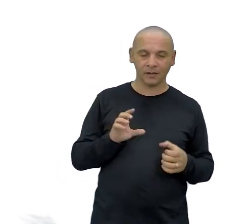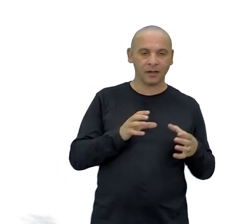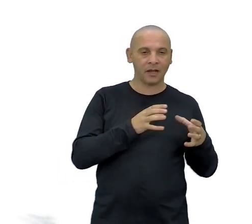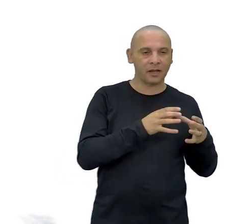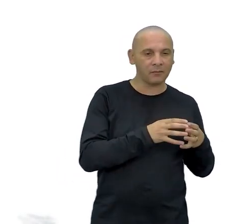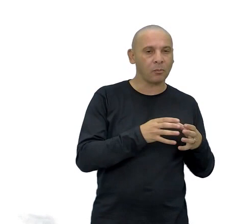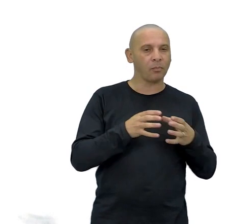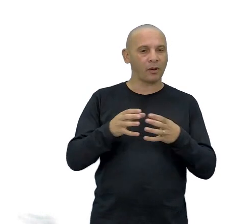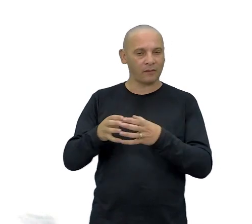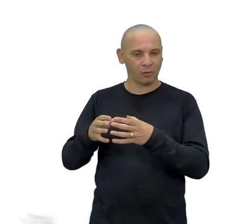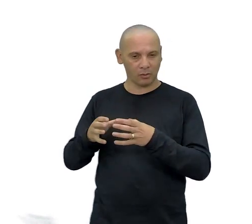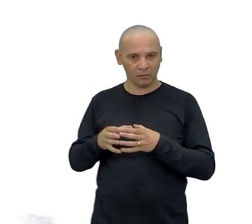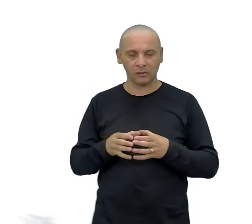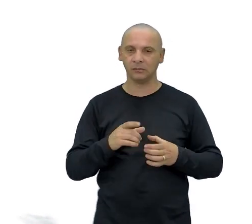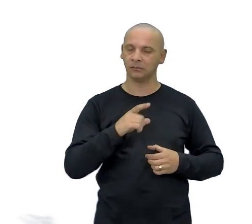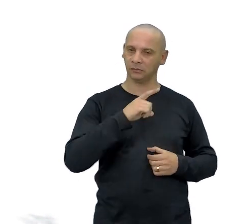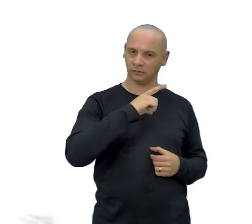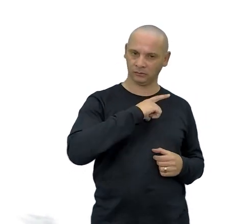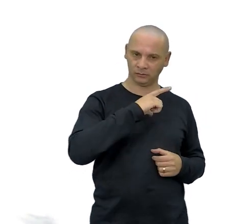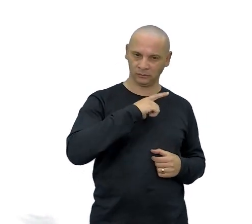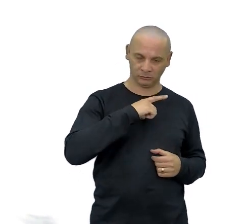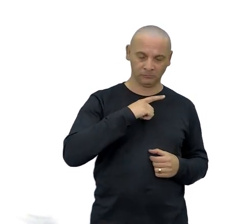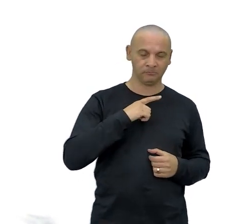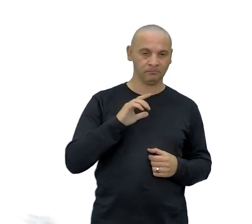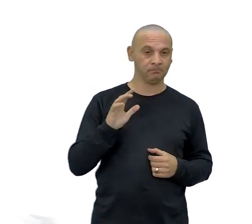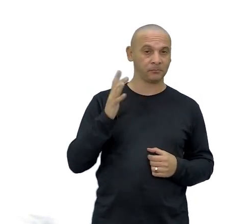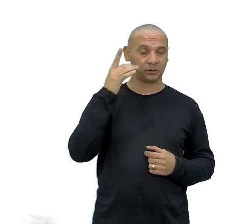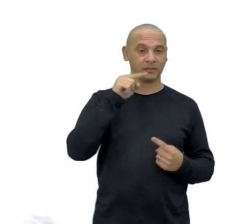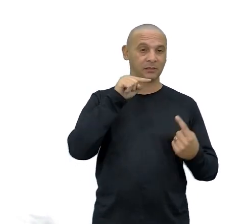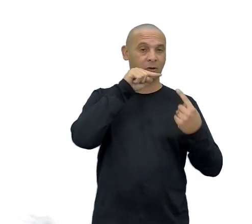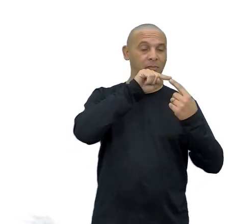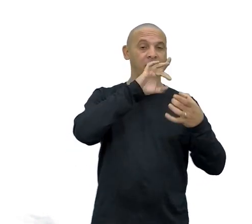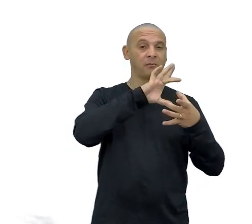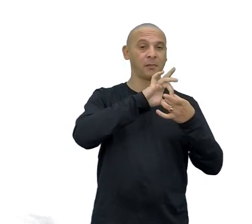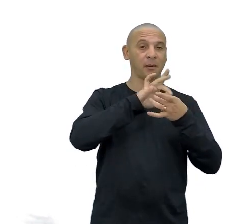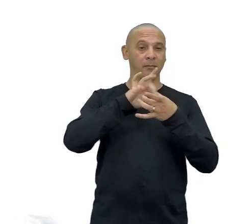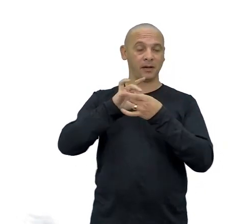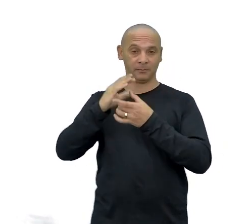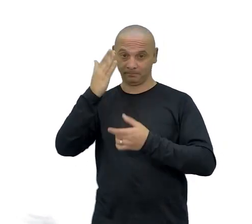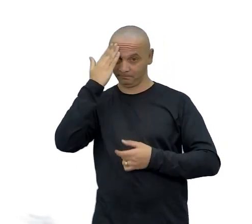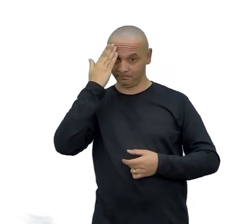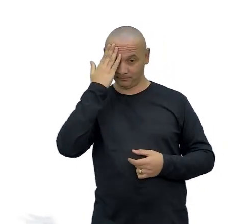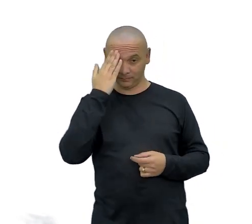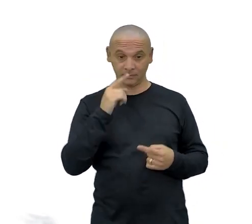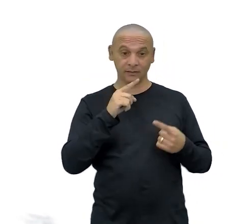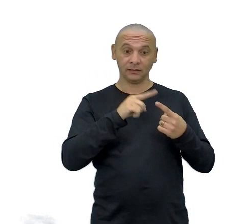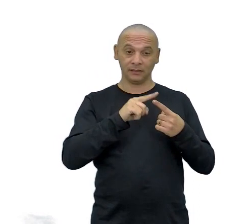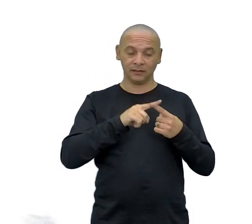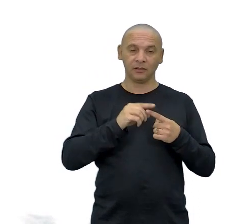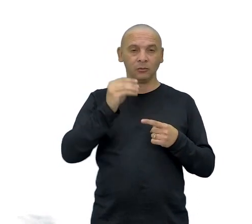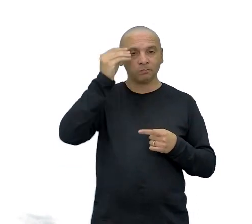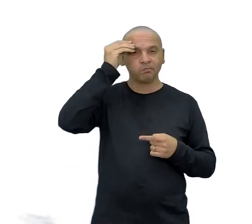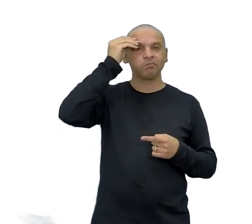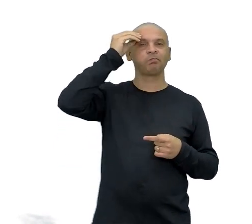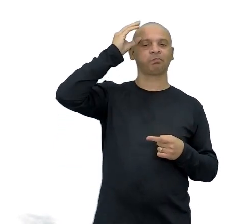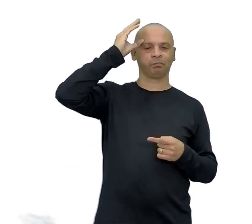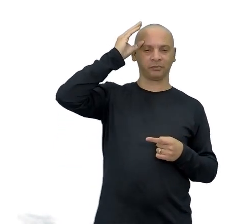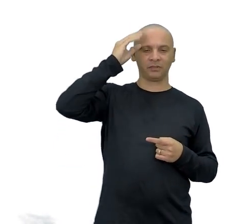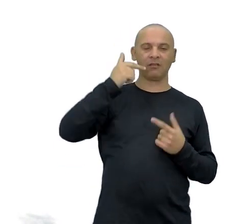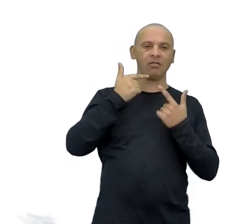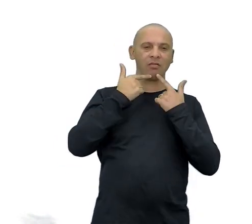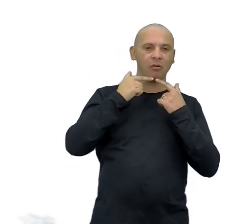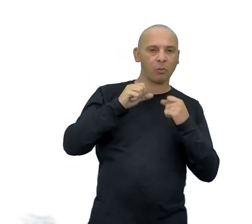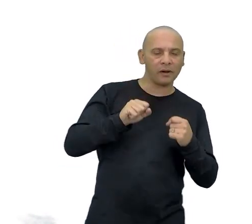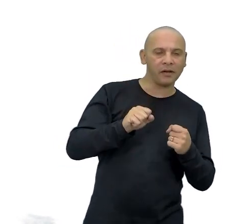conjunto aí, né, de situações que ligam essa construção de sentidos. Então, os sistemas de conhecimento